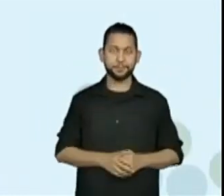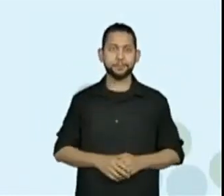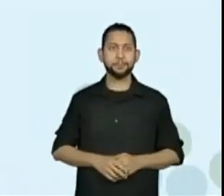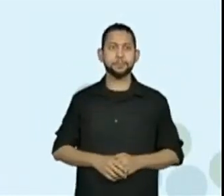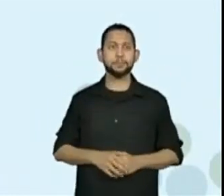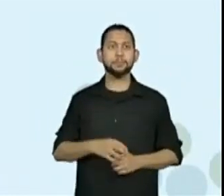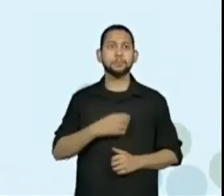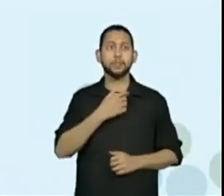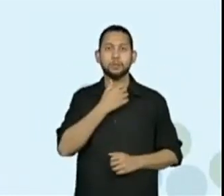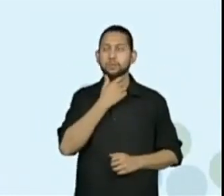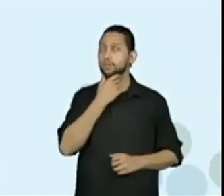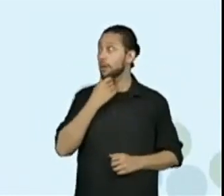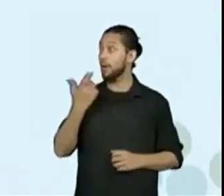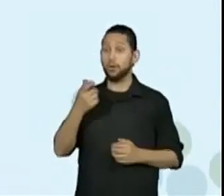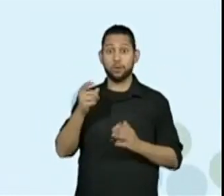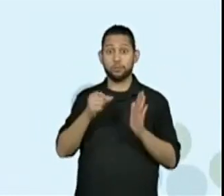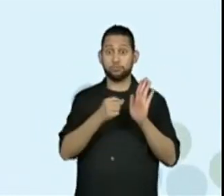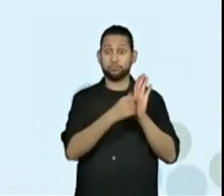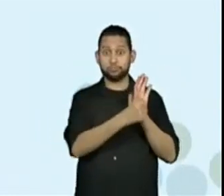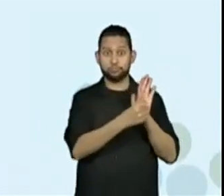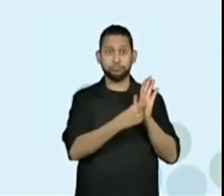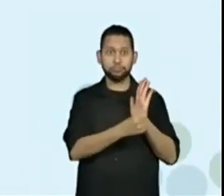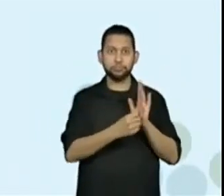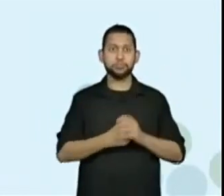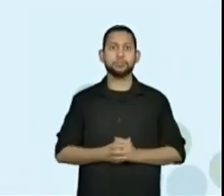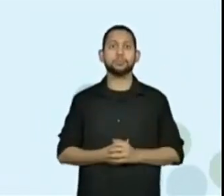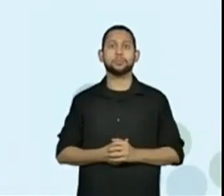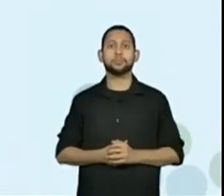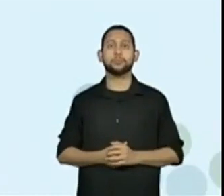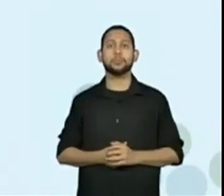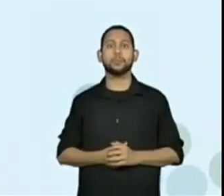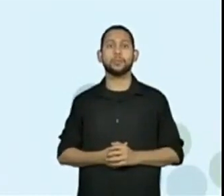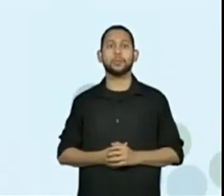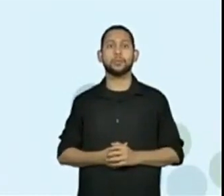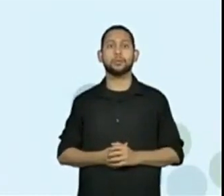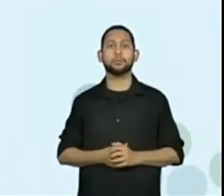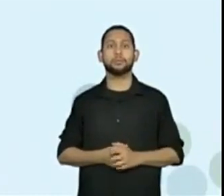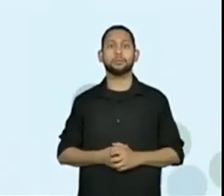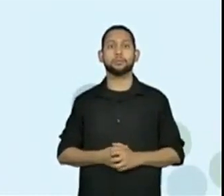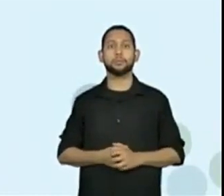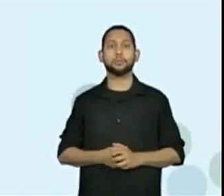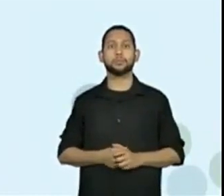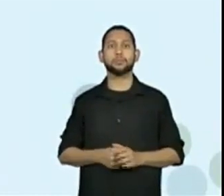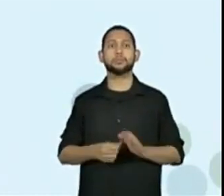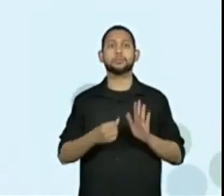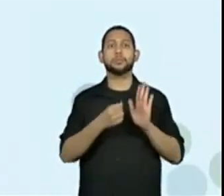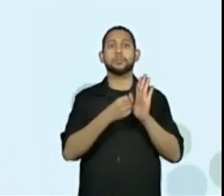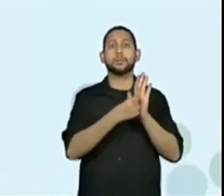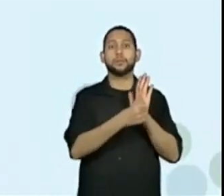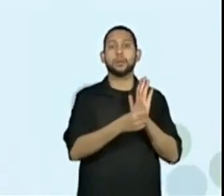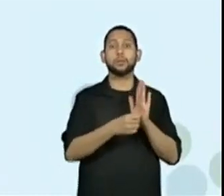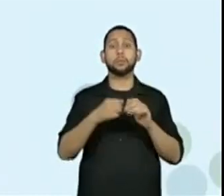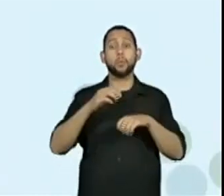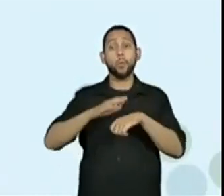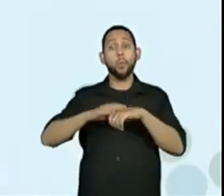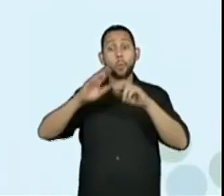com o marca-texto efeitos decorrentes da ação do ser